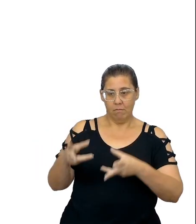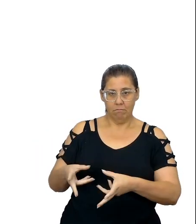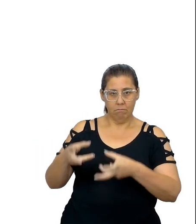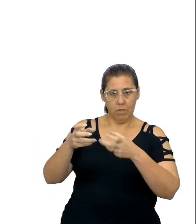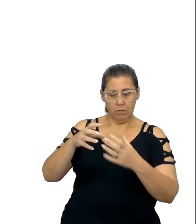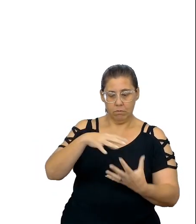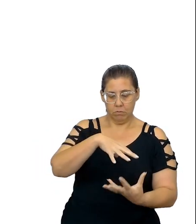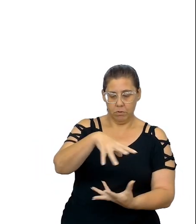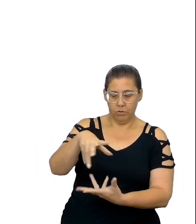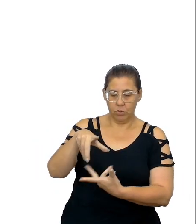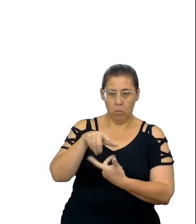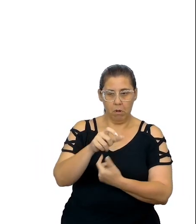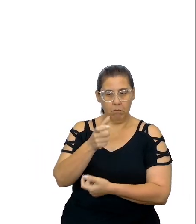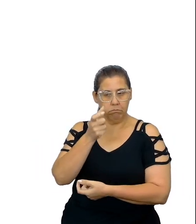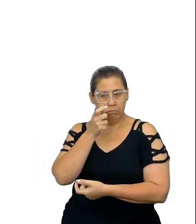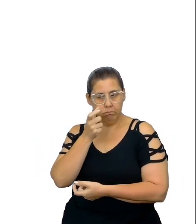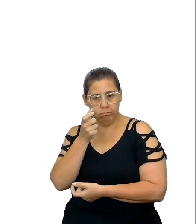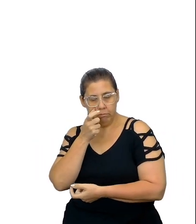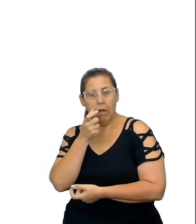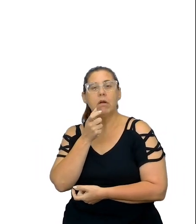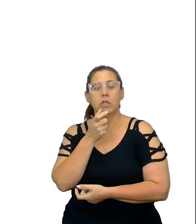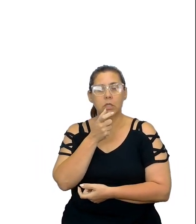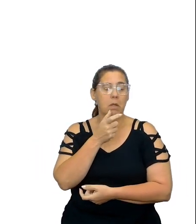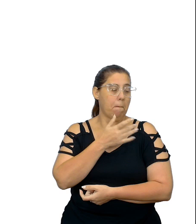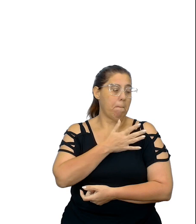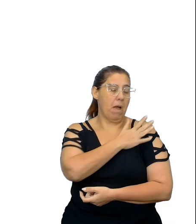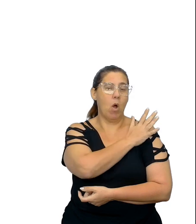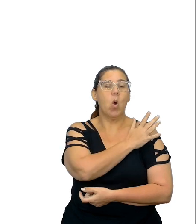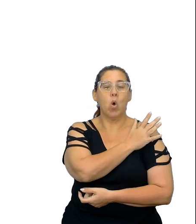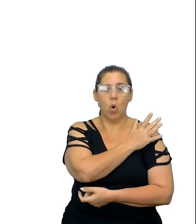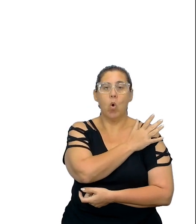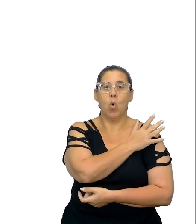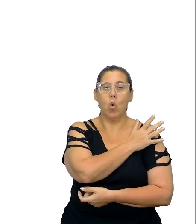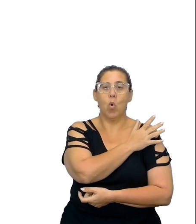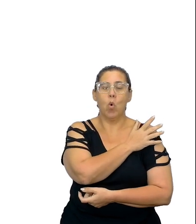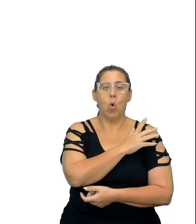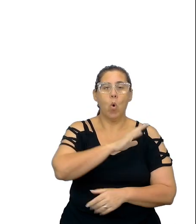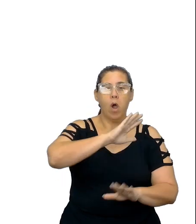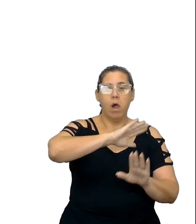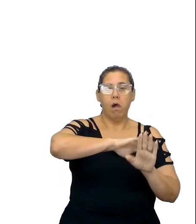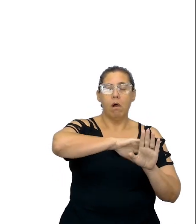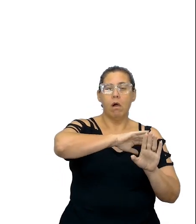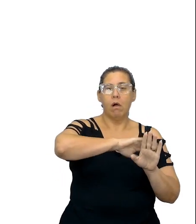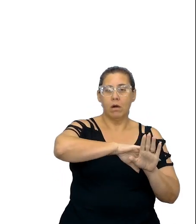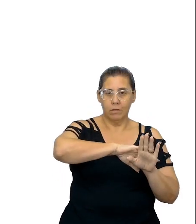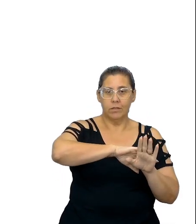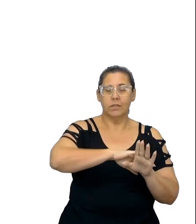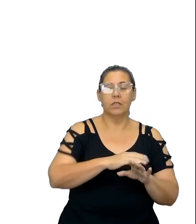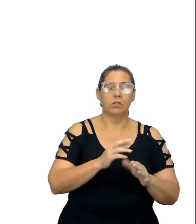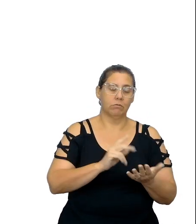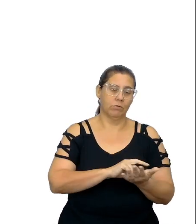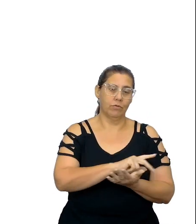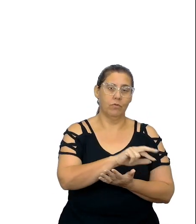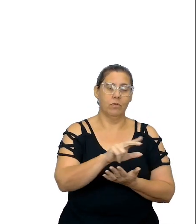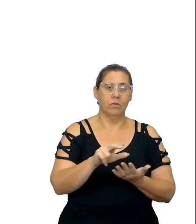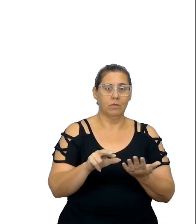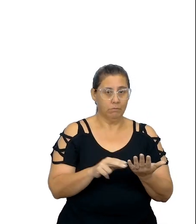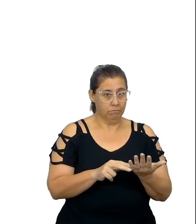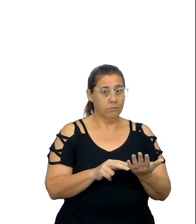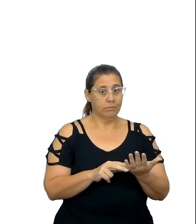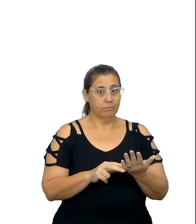mundo, conflitos de interesse, preconceitos e ideologias presentes nos discursos veiculados nas diferentes